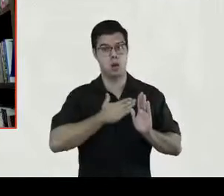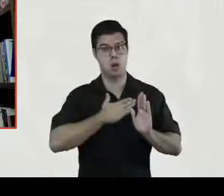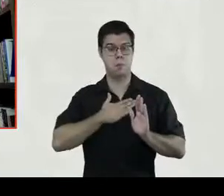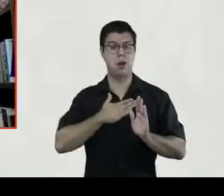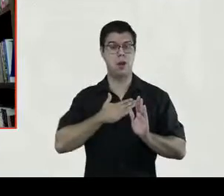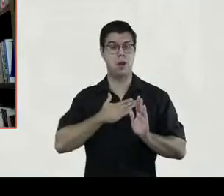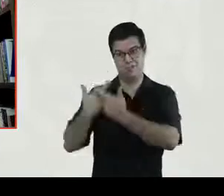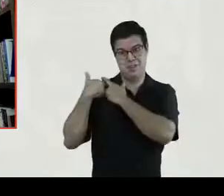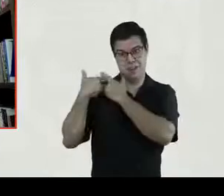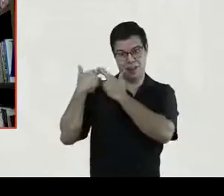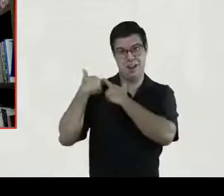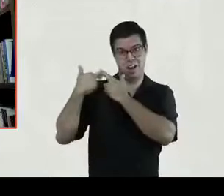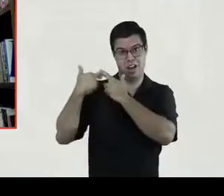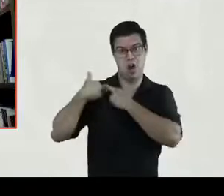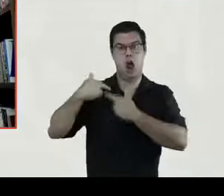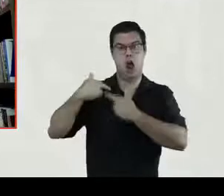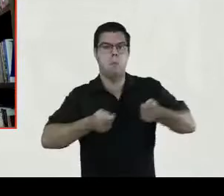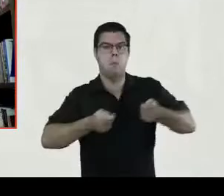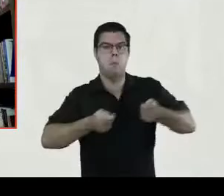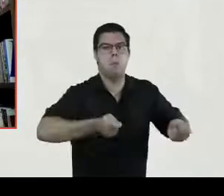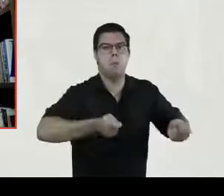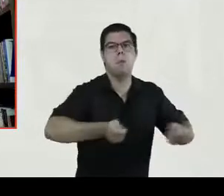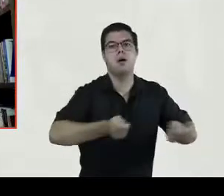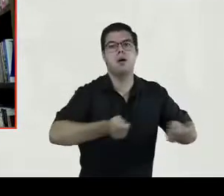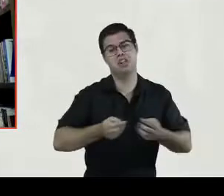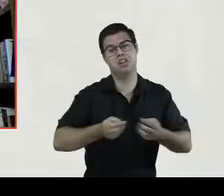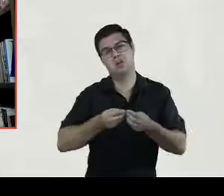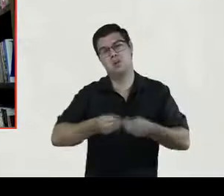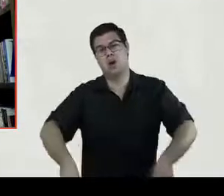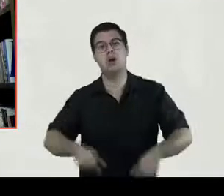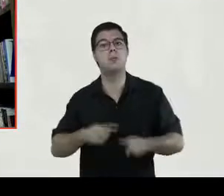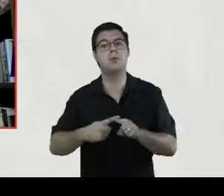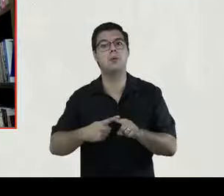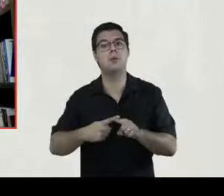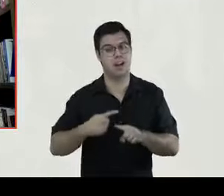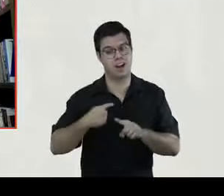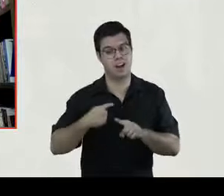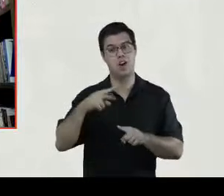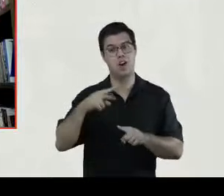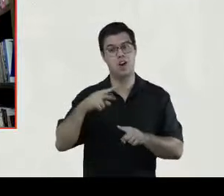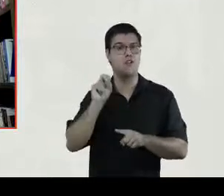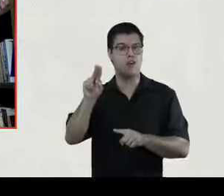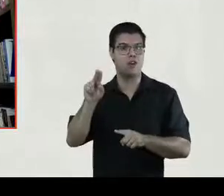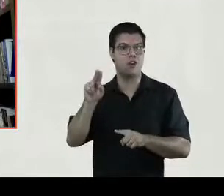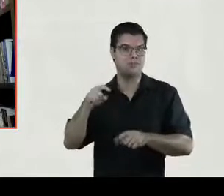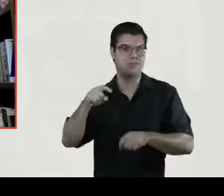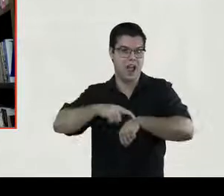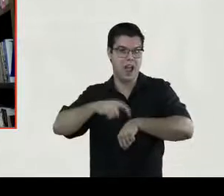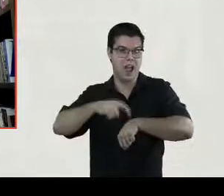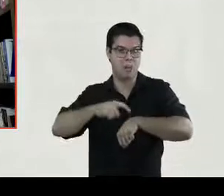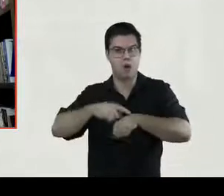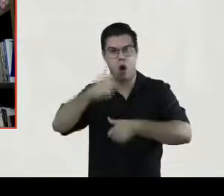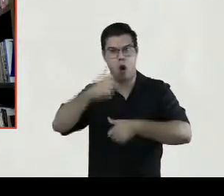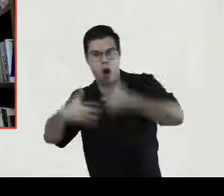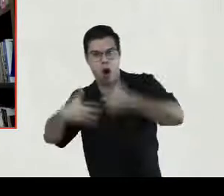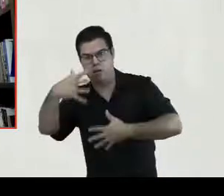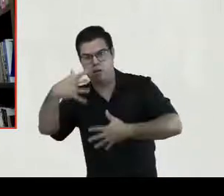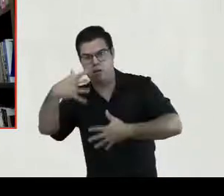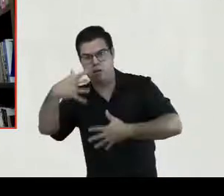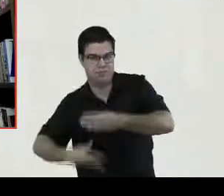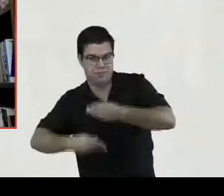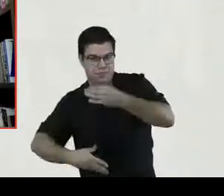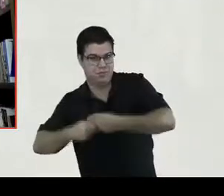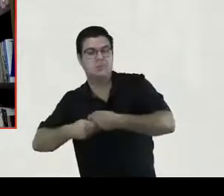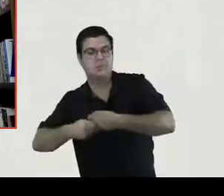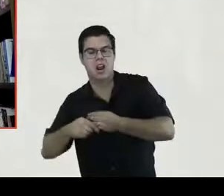debatedor ficará um pouco prejudicada no sentido de que eu vou reduzir as minhas considerações para poder dar